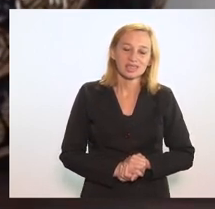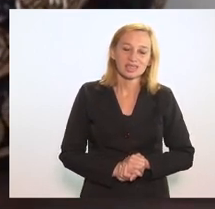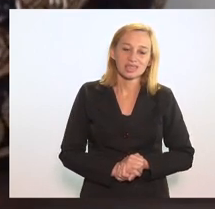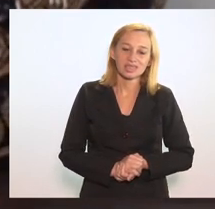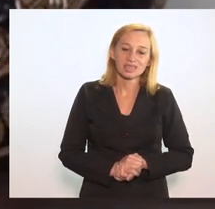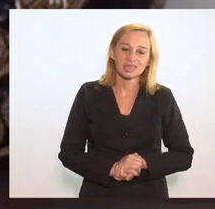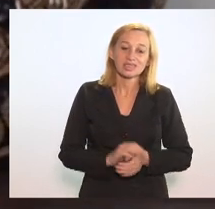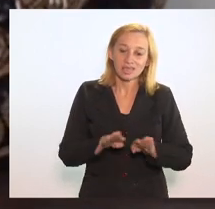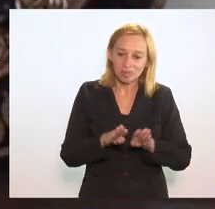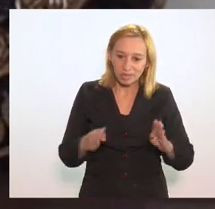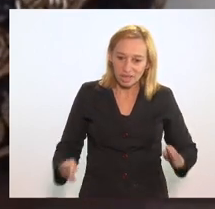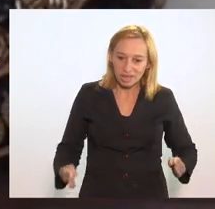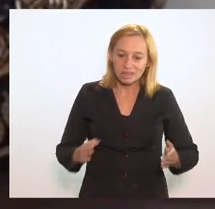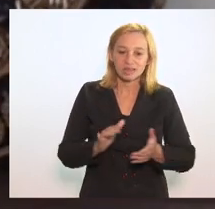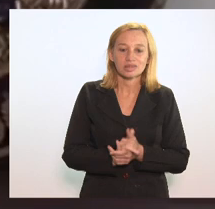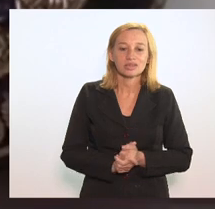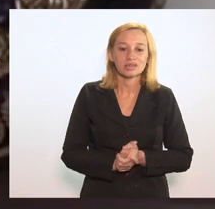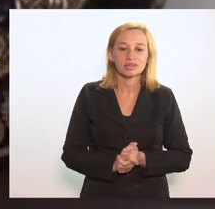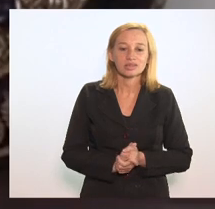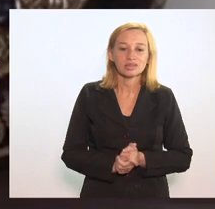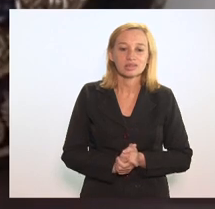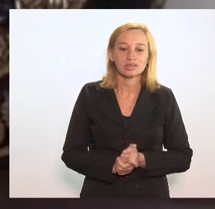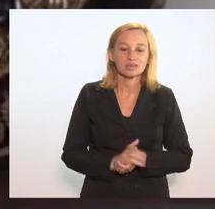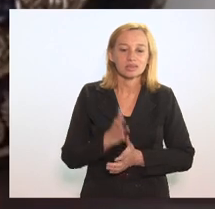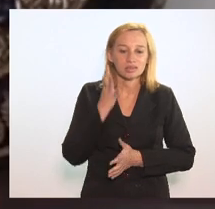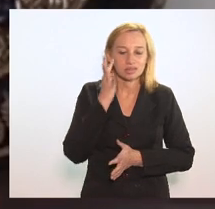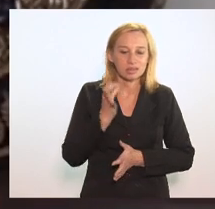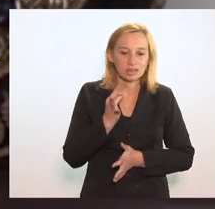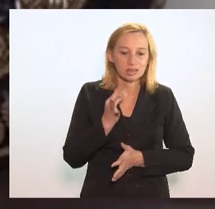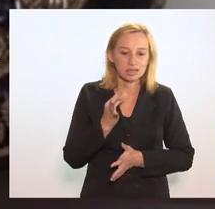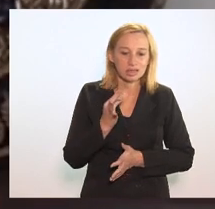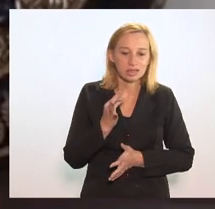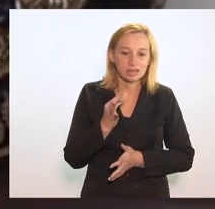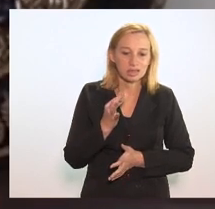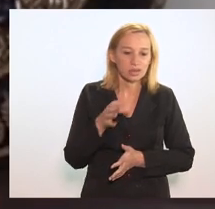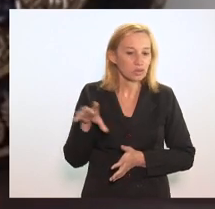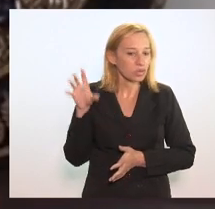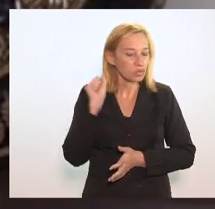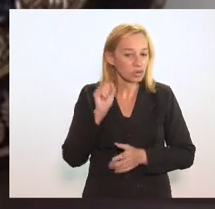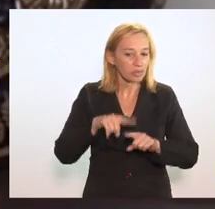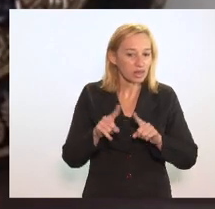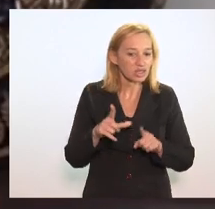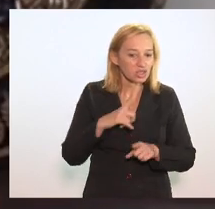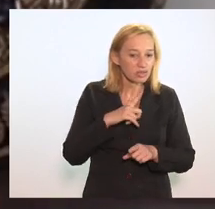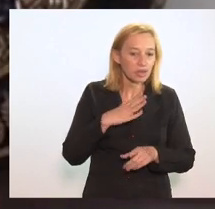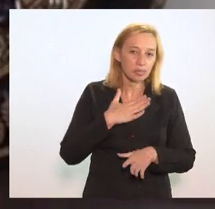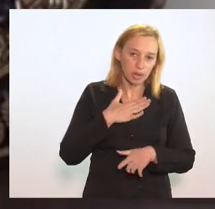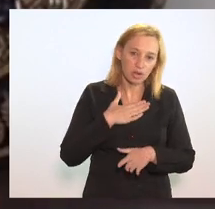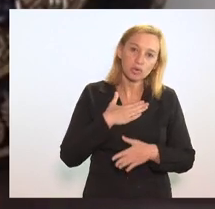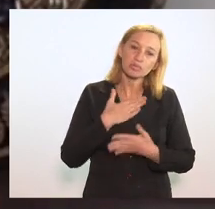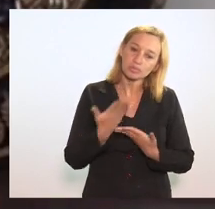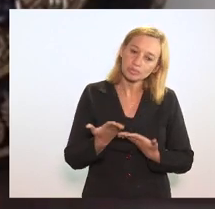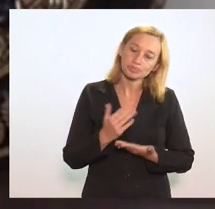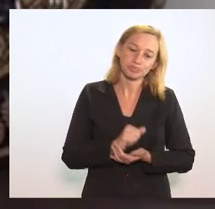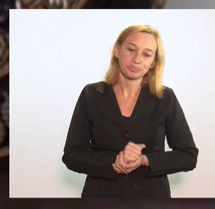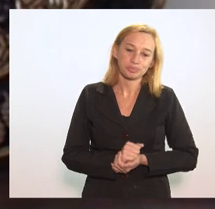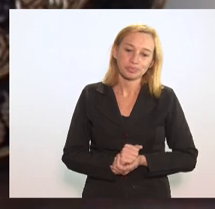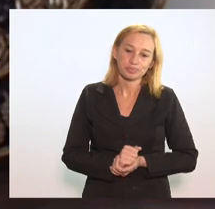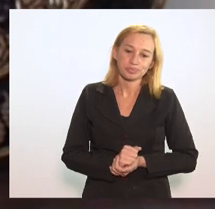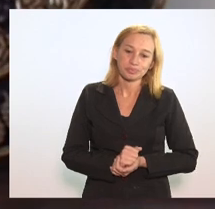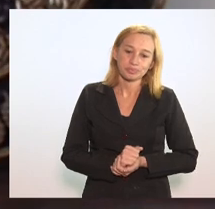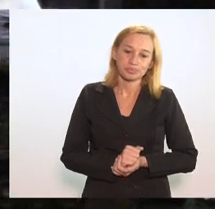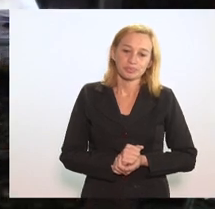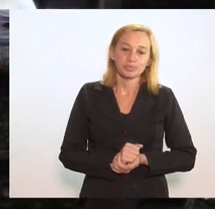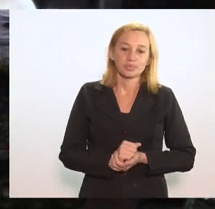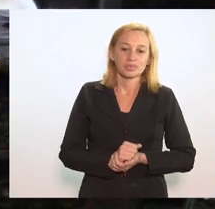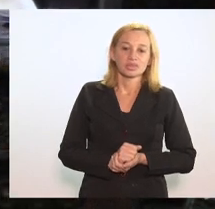na mesa... não sei se, pelo menos eu não ouvi, mas se tiver algum meu aí, se lembrar aqui do eu